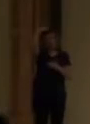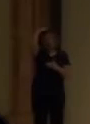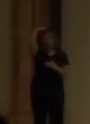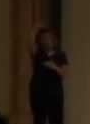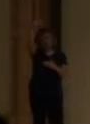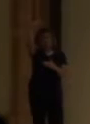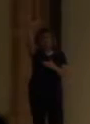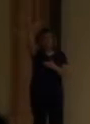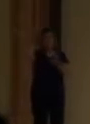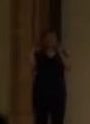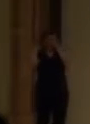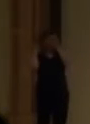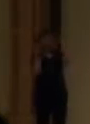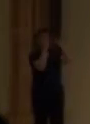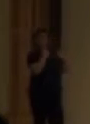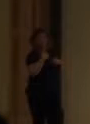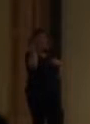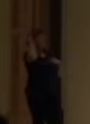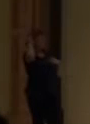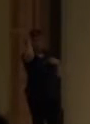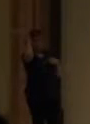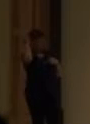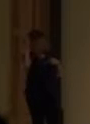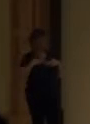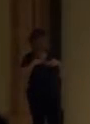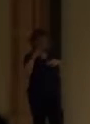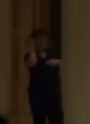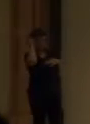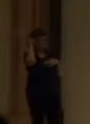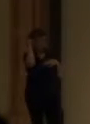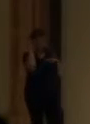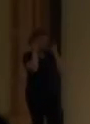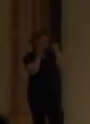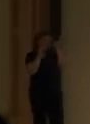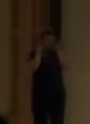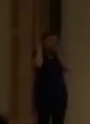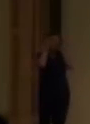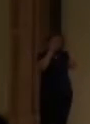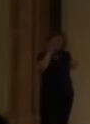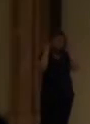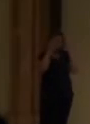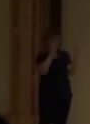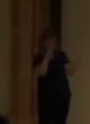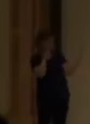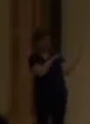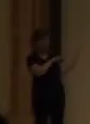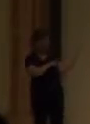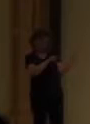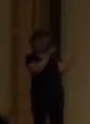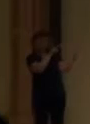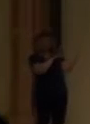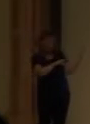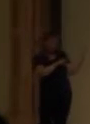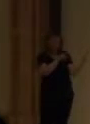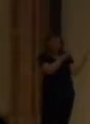é curioso pensar como é que neste jogo de contradições acerca de quem era o outro e de saber se o